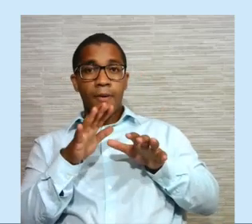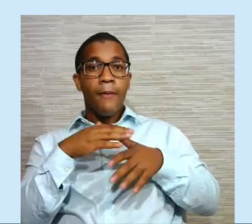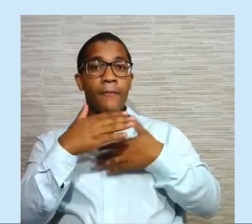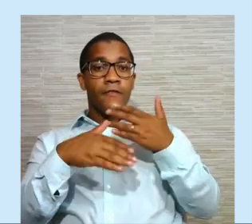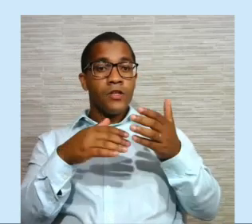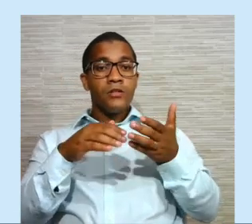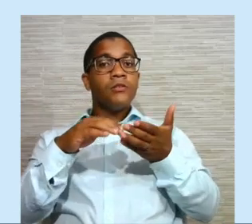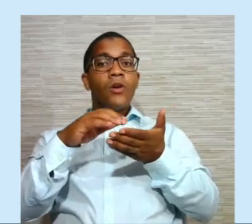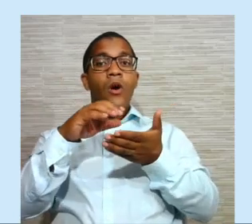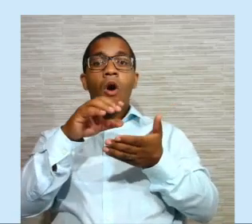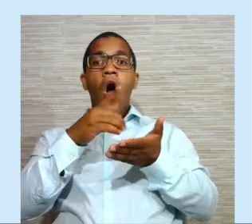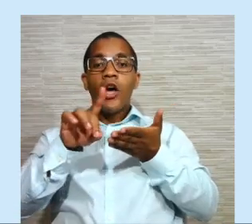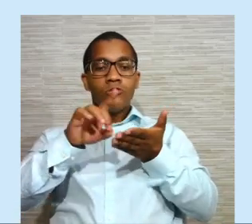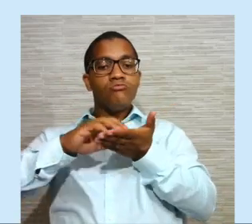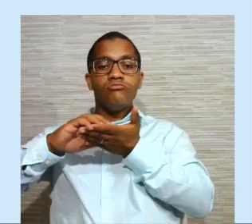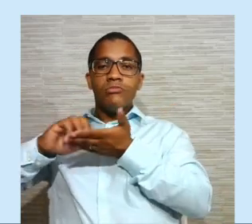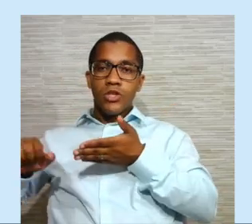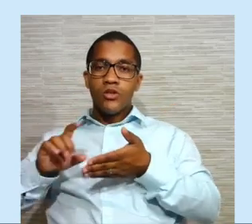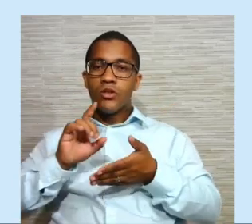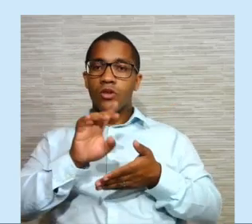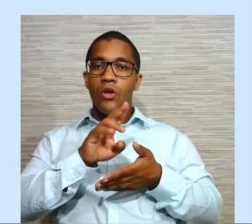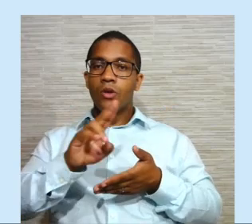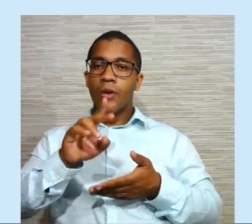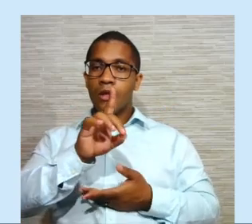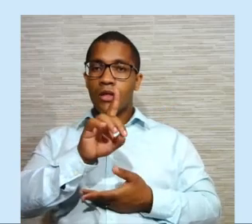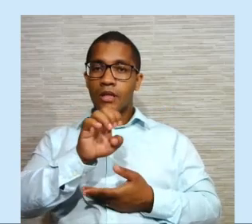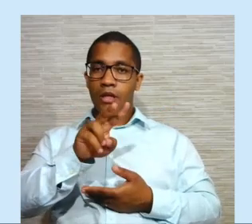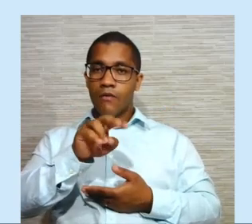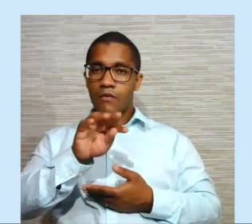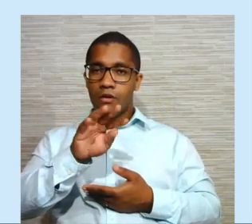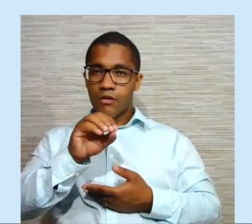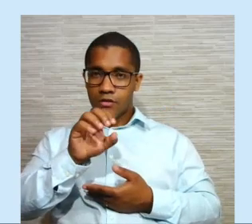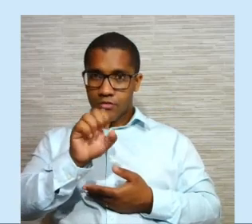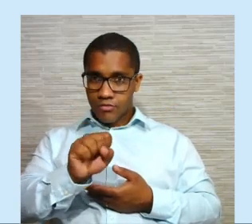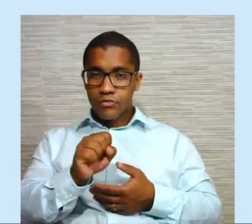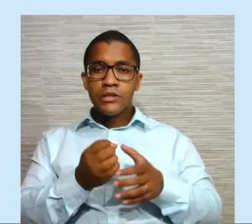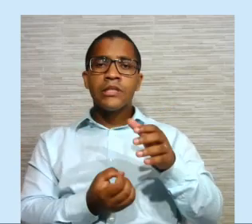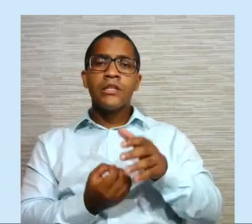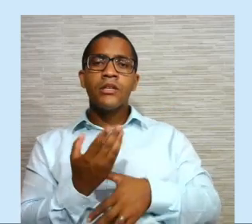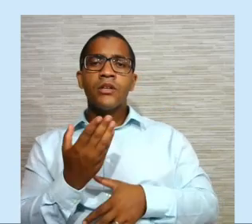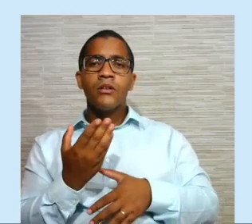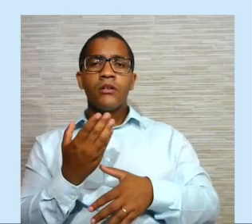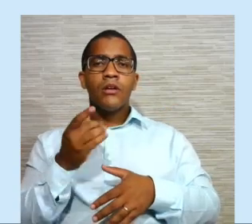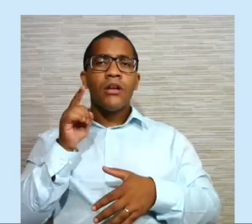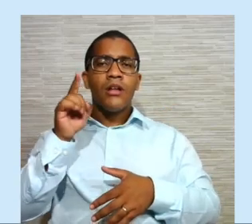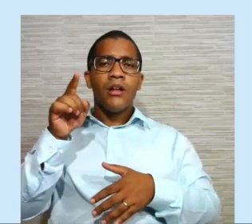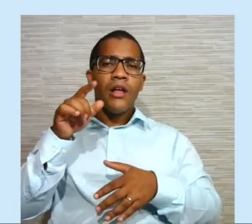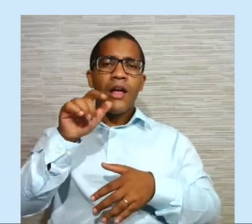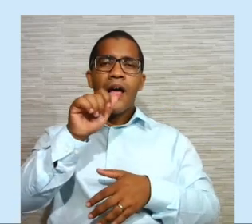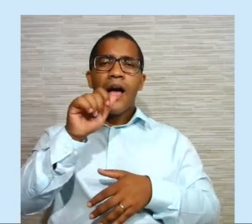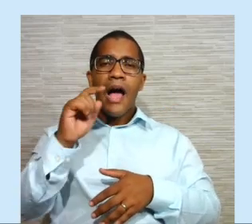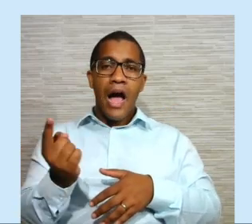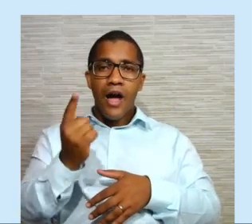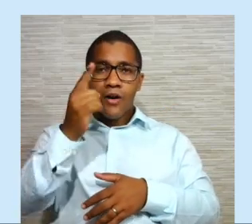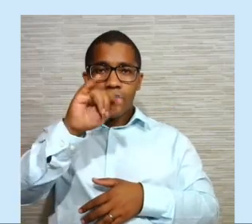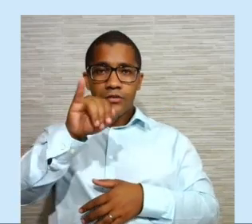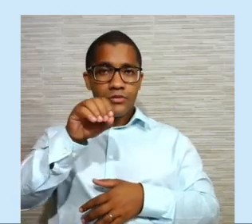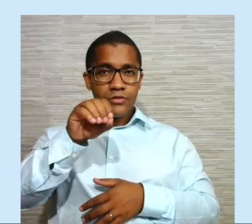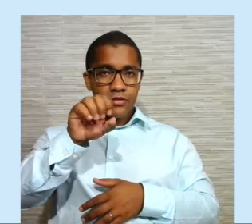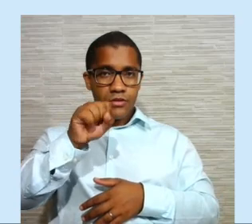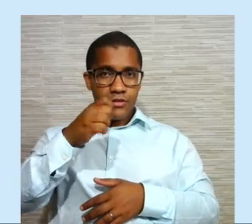chamada Devotos. Enfim, o Devotos ele surgiu mais ou menos no Alto Zé do Pinho,